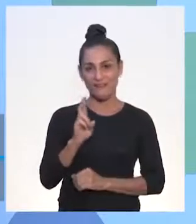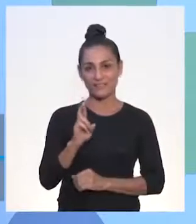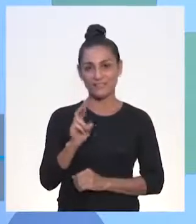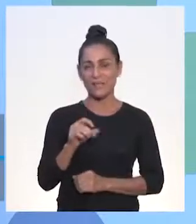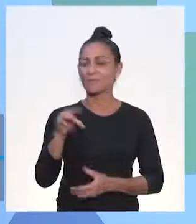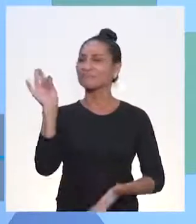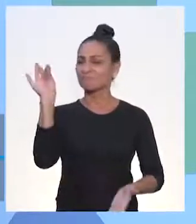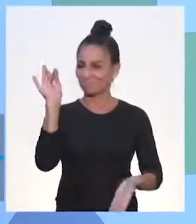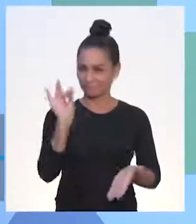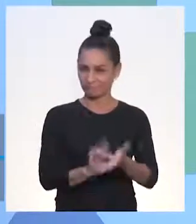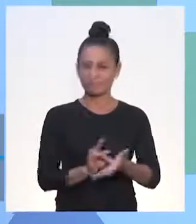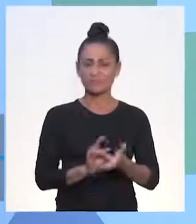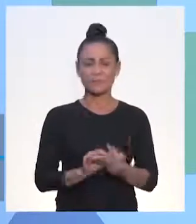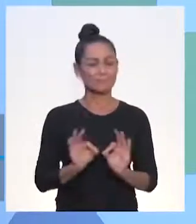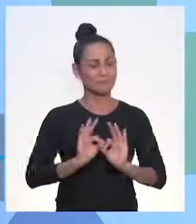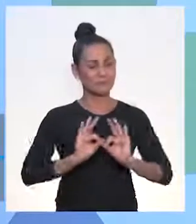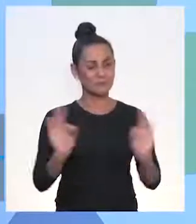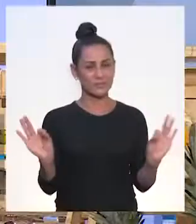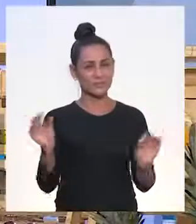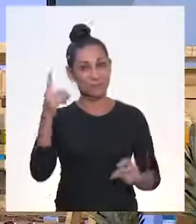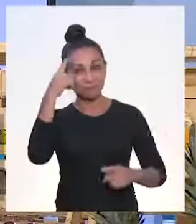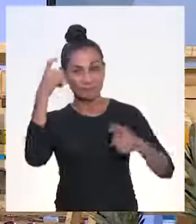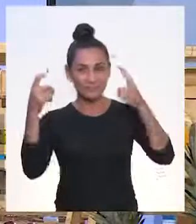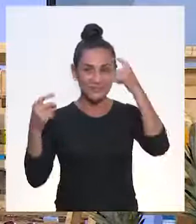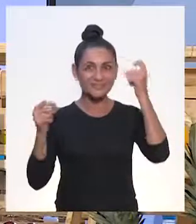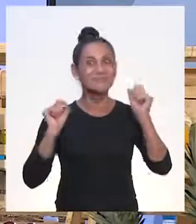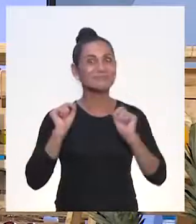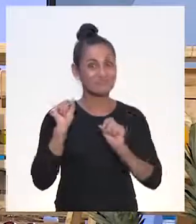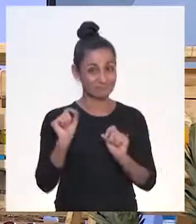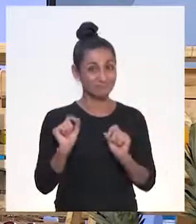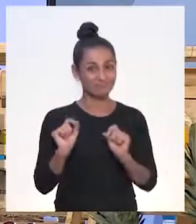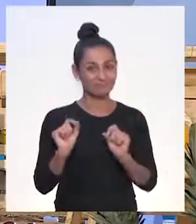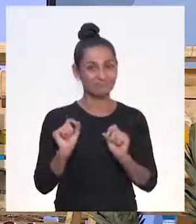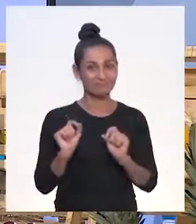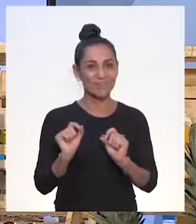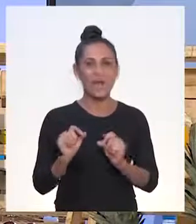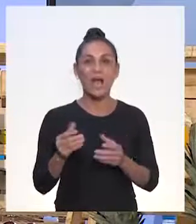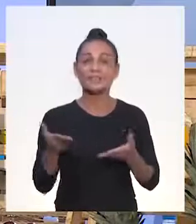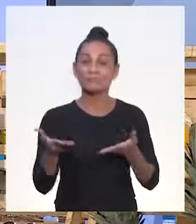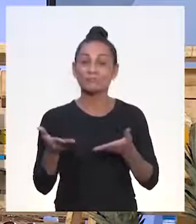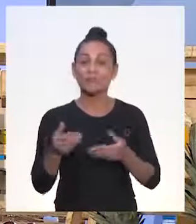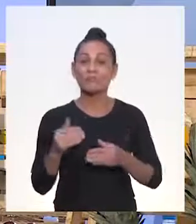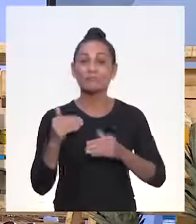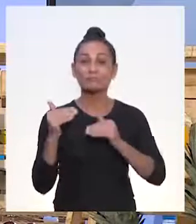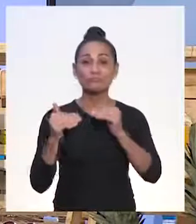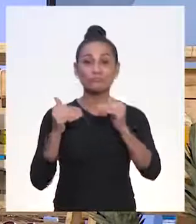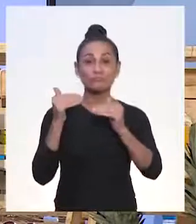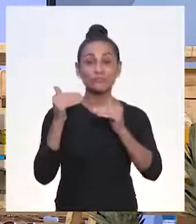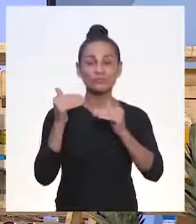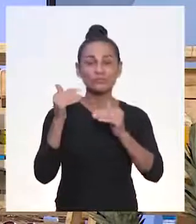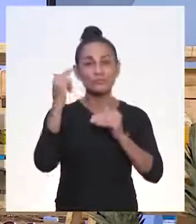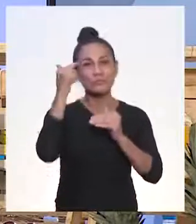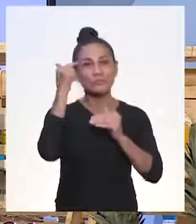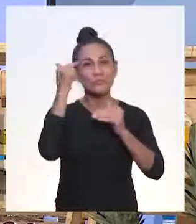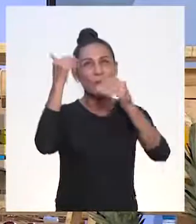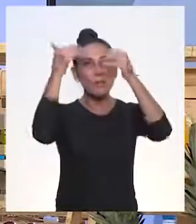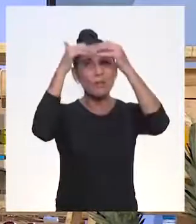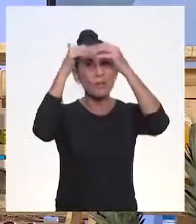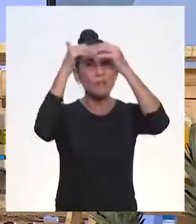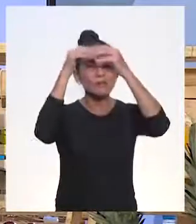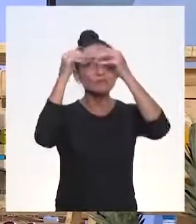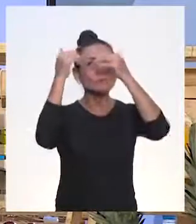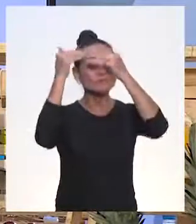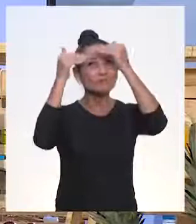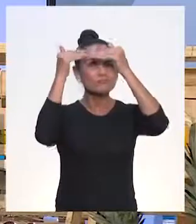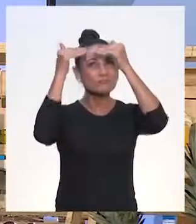realmente é uma unanimidade. Boa, essa é a ideia mesmo. A ideia aí que nós vamos construir esse cálculo mental que eu acho que muitos